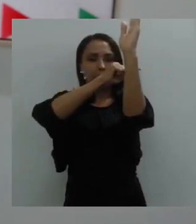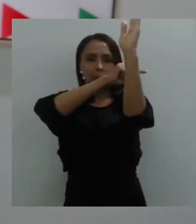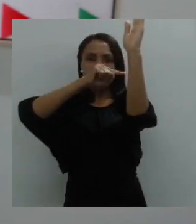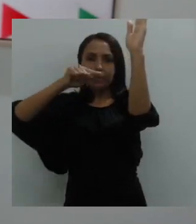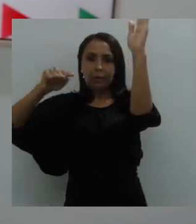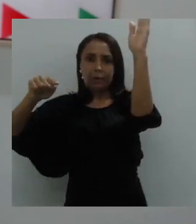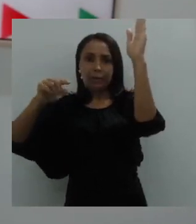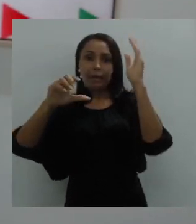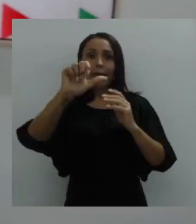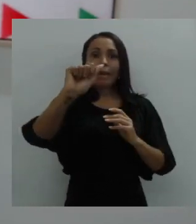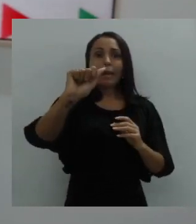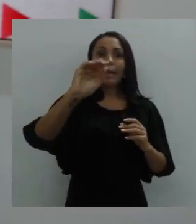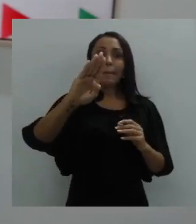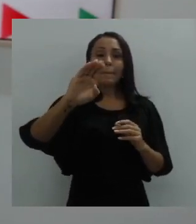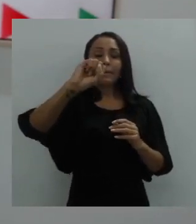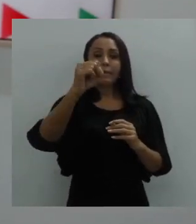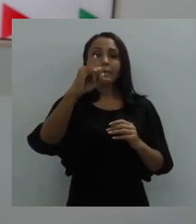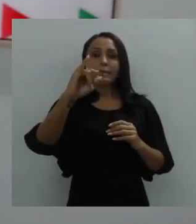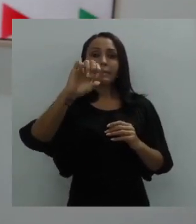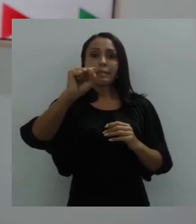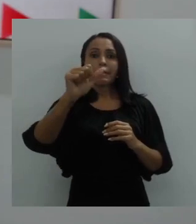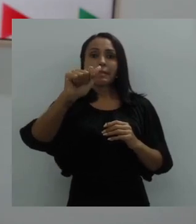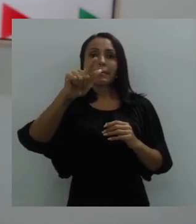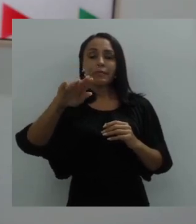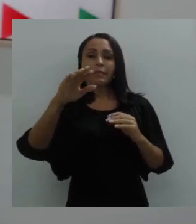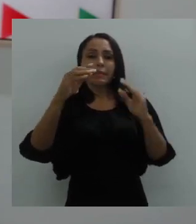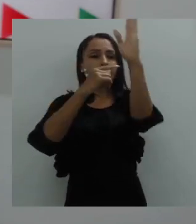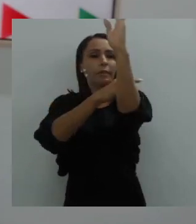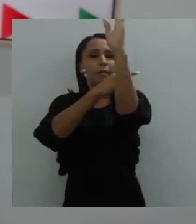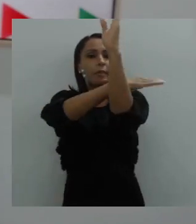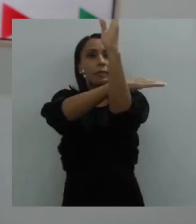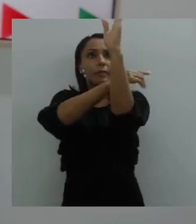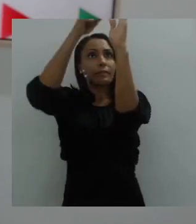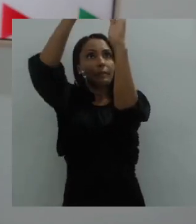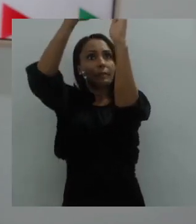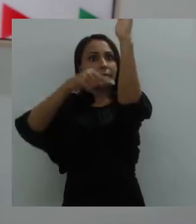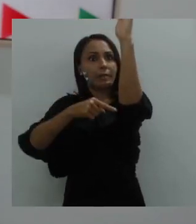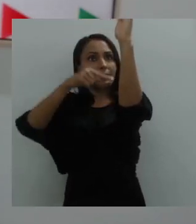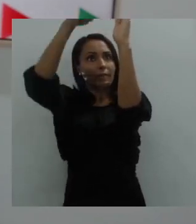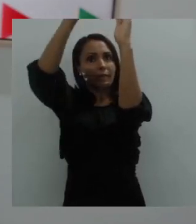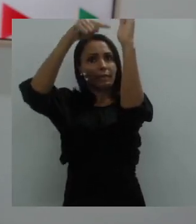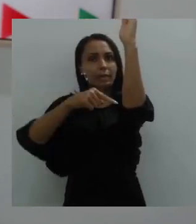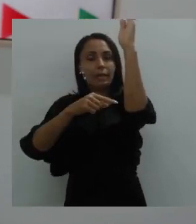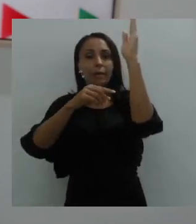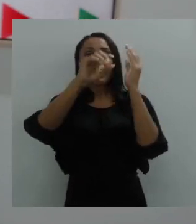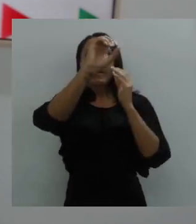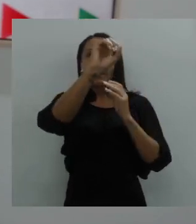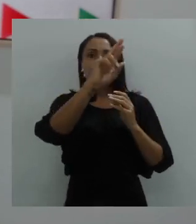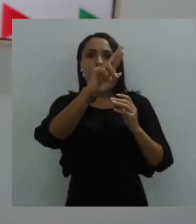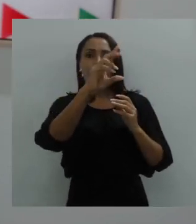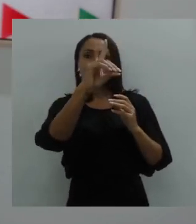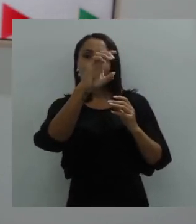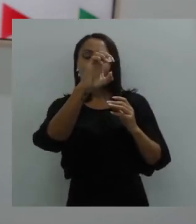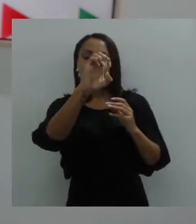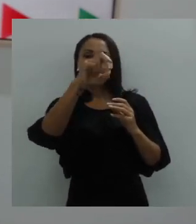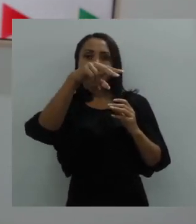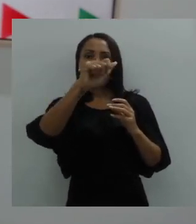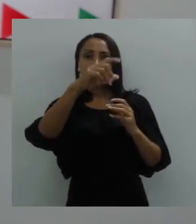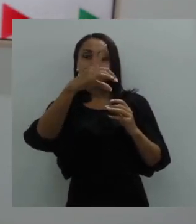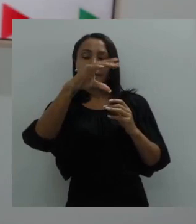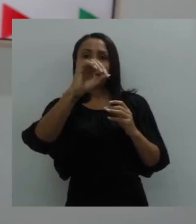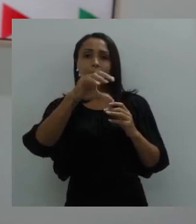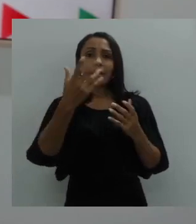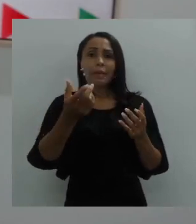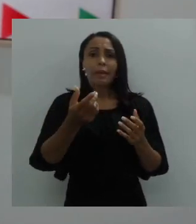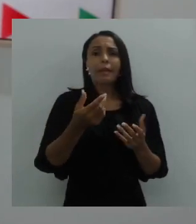chamada de abscissa e o eixo na vertical é chamado de ordenada. Muitas vezes o